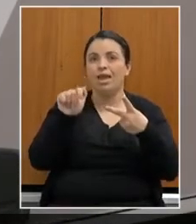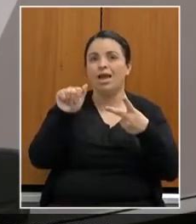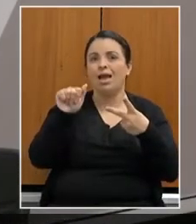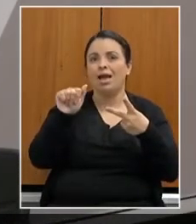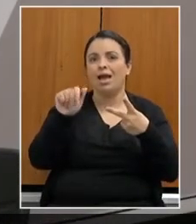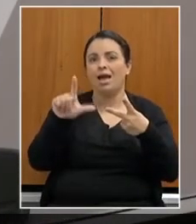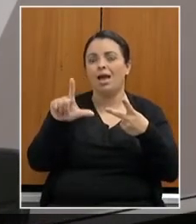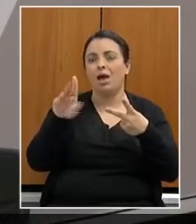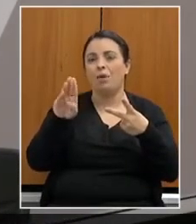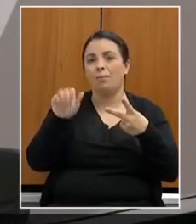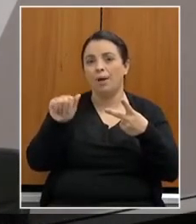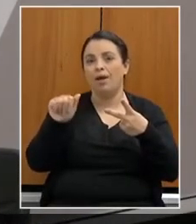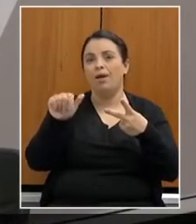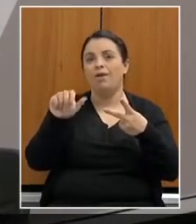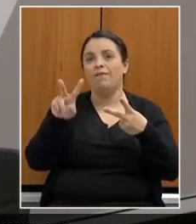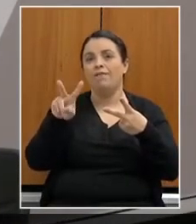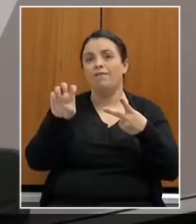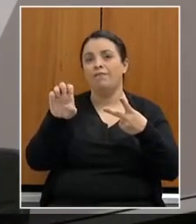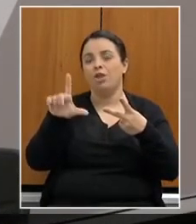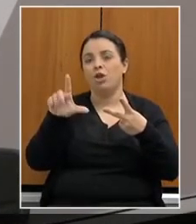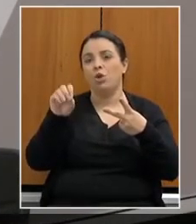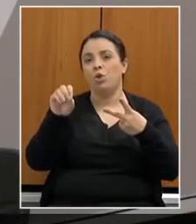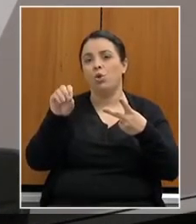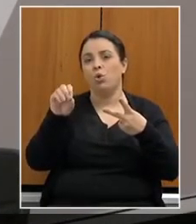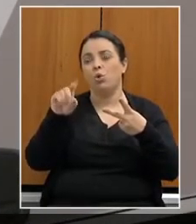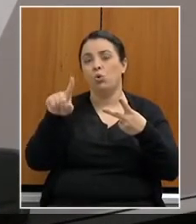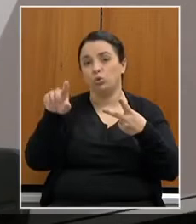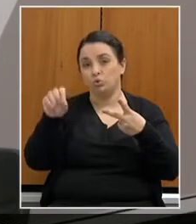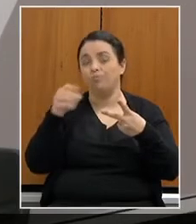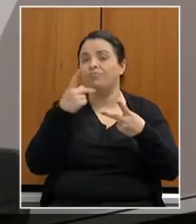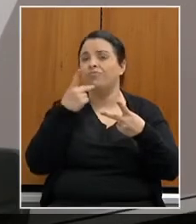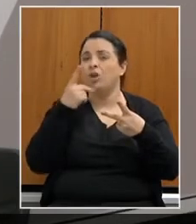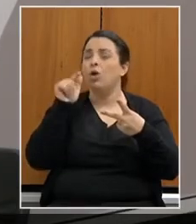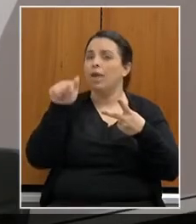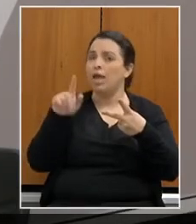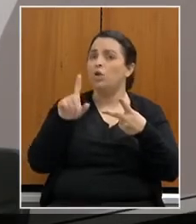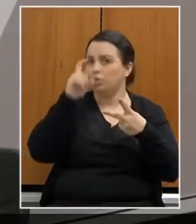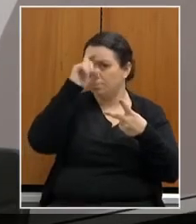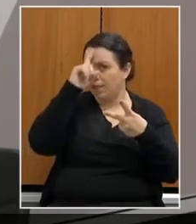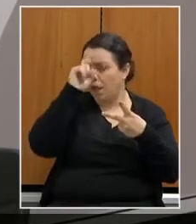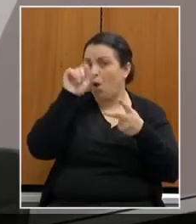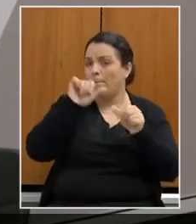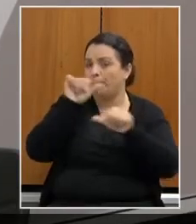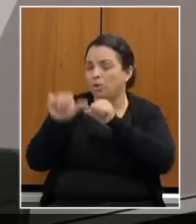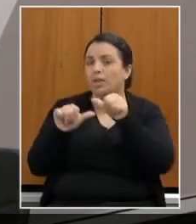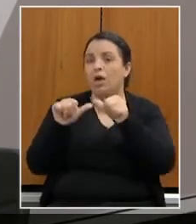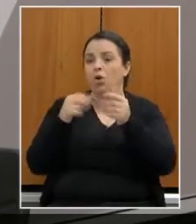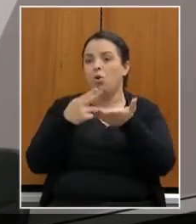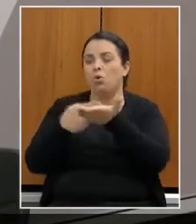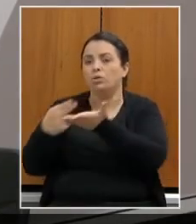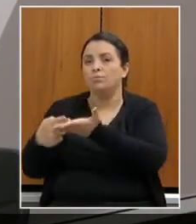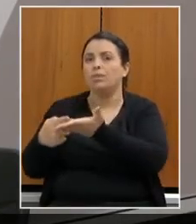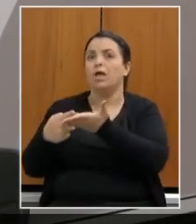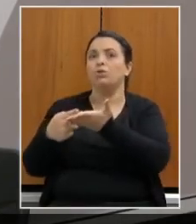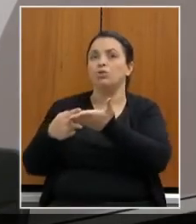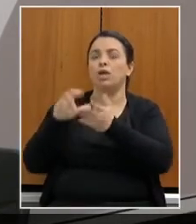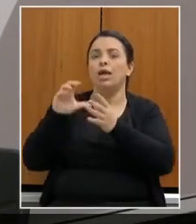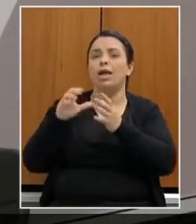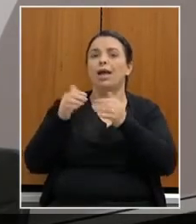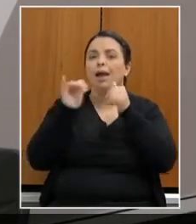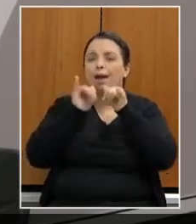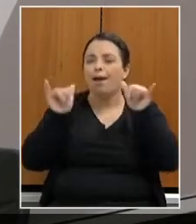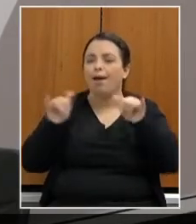que faria um hospital de campanha logo no começo da pandemia a gente já sabia que o hospital não era pronto para isso devido ao carpete devido à estrutura e por aí vai